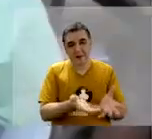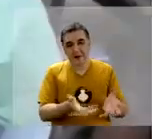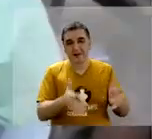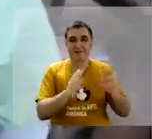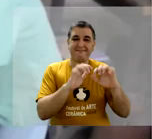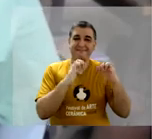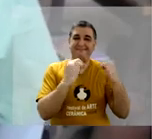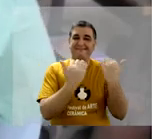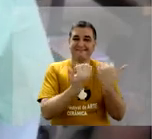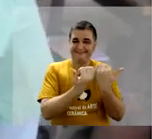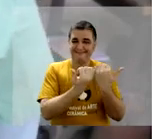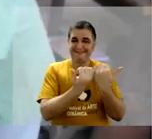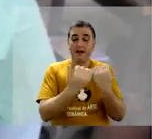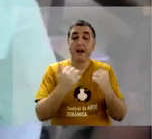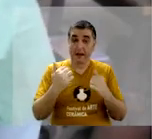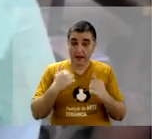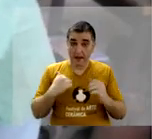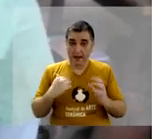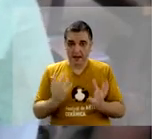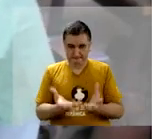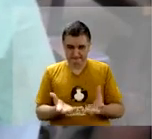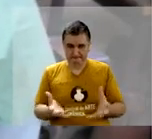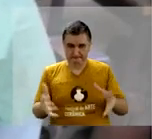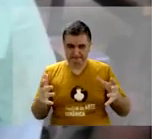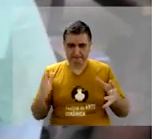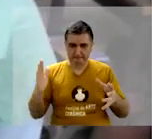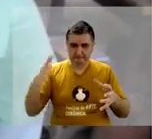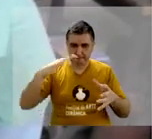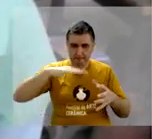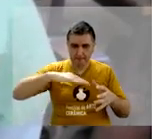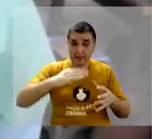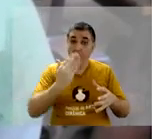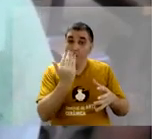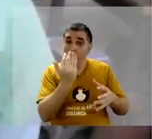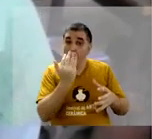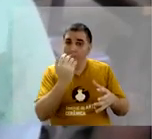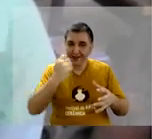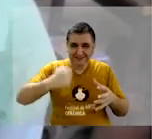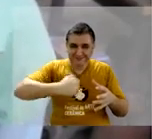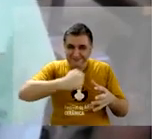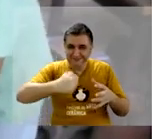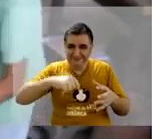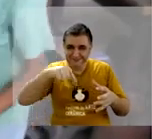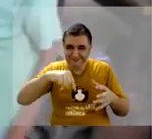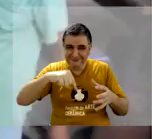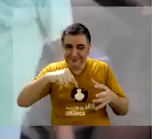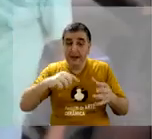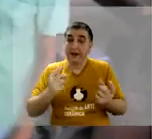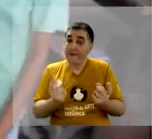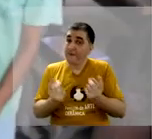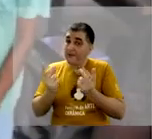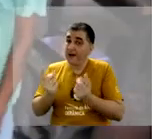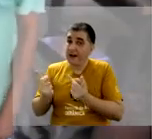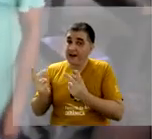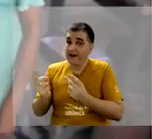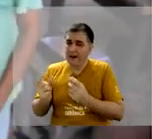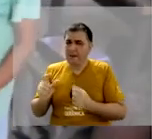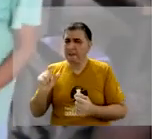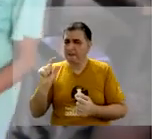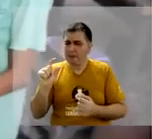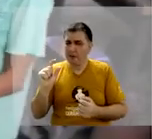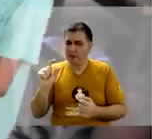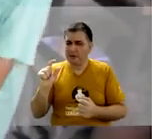As panelas eu vendo muito pouco, mas eu faço porque eu tenho que ter, né? Porque agora uma hora chega uma pessoa e procura,